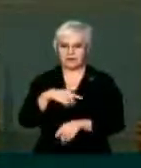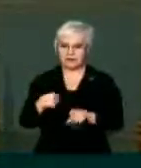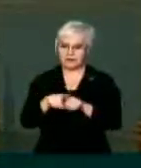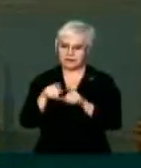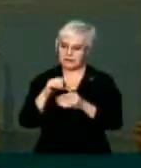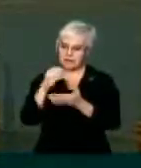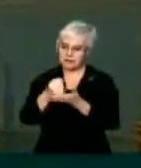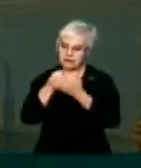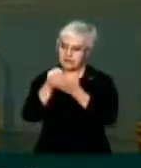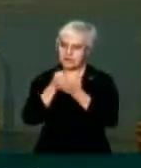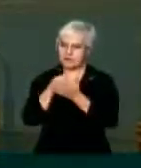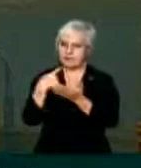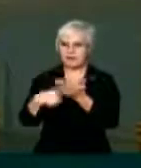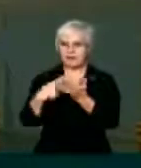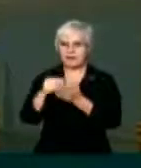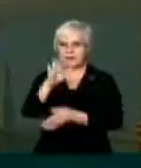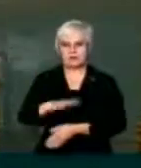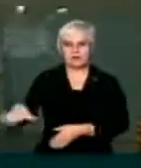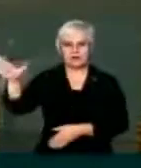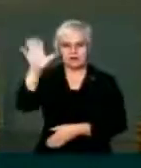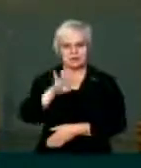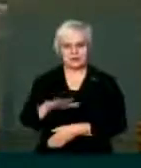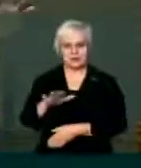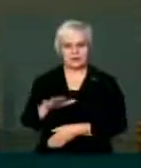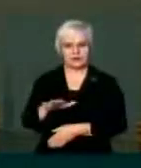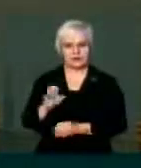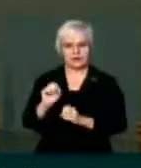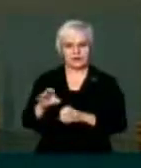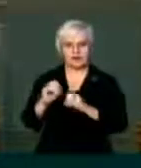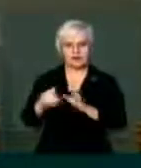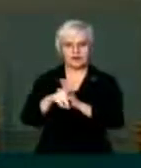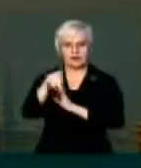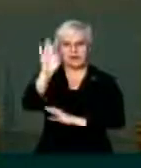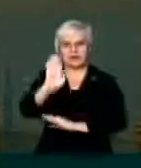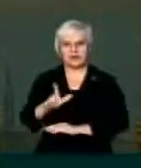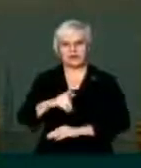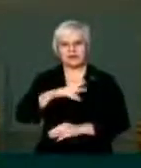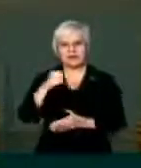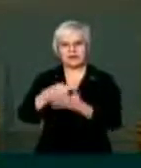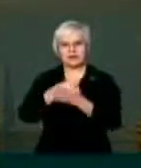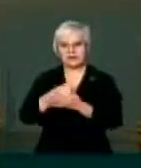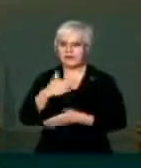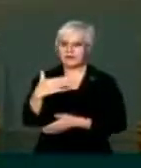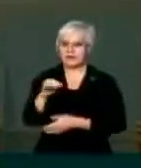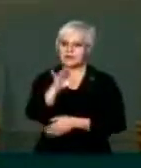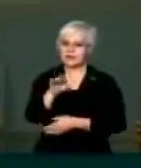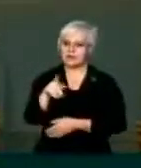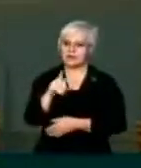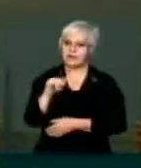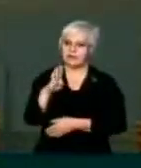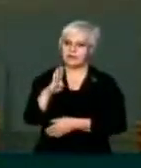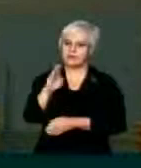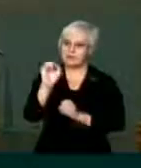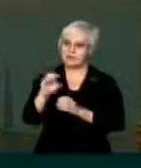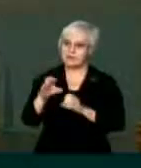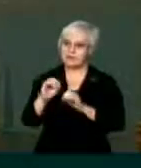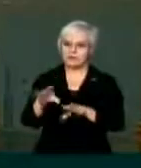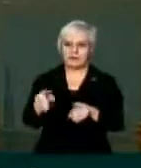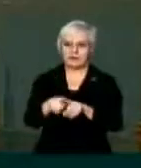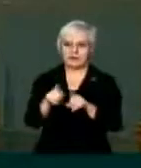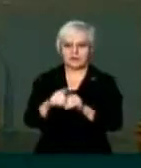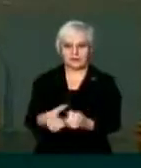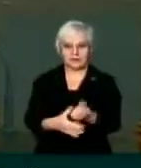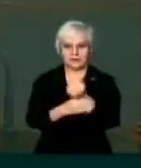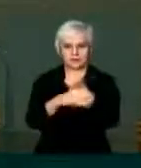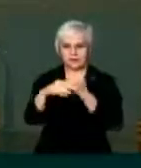campanha nacional pela educação pública, que aqui esteve de pé na luta pelos 10% do PIB para a educação em 10 anos e pela